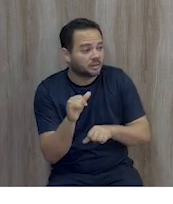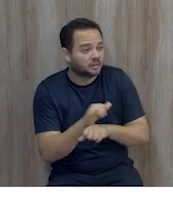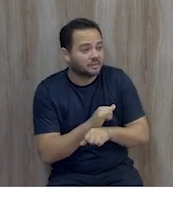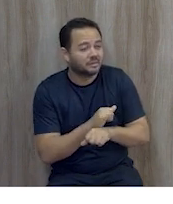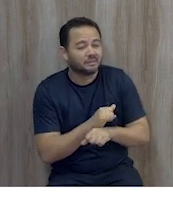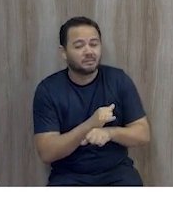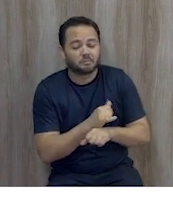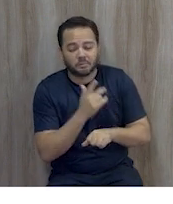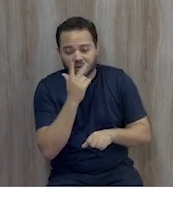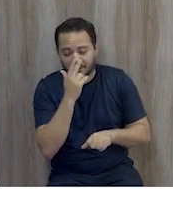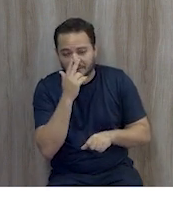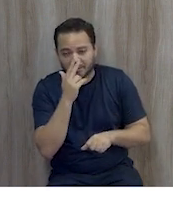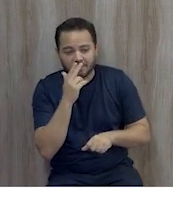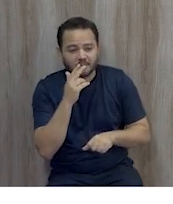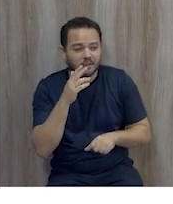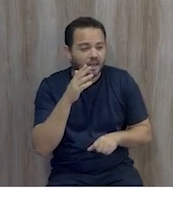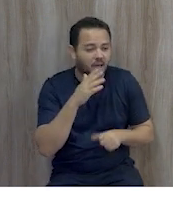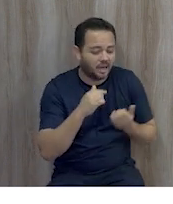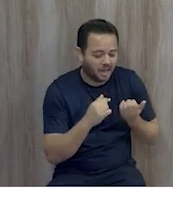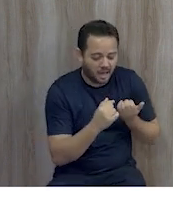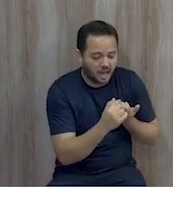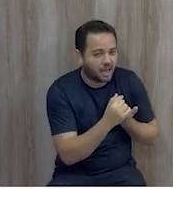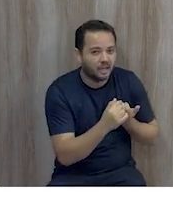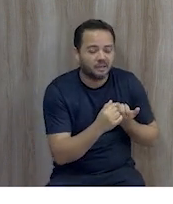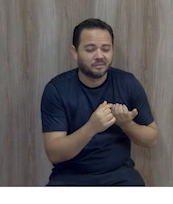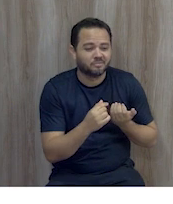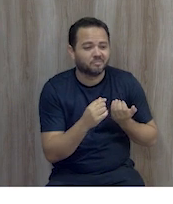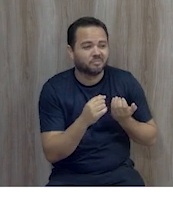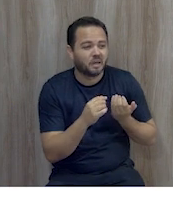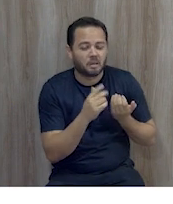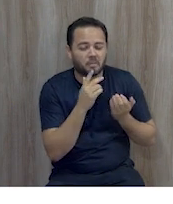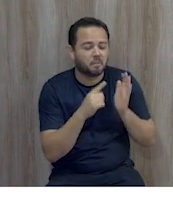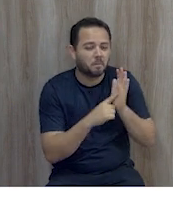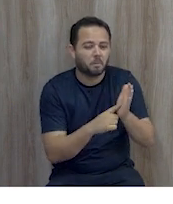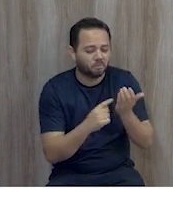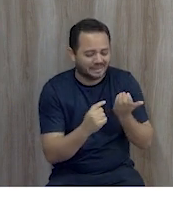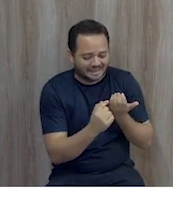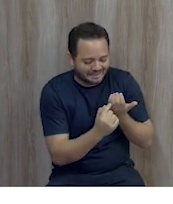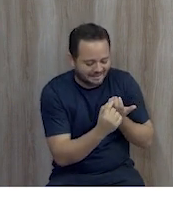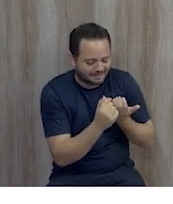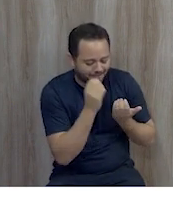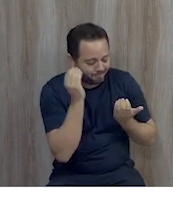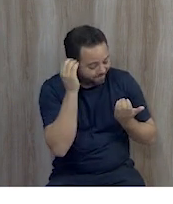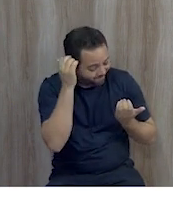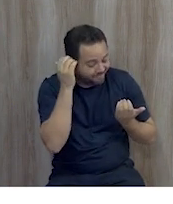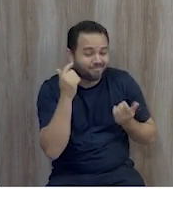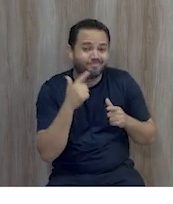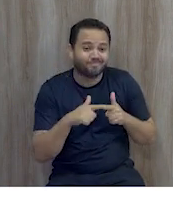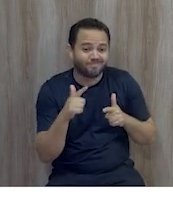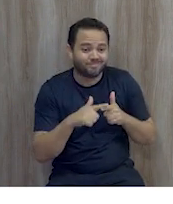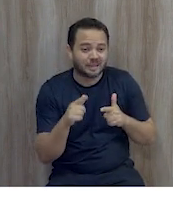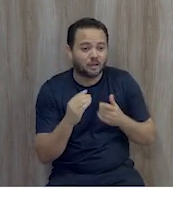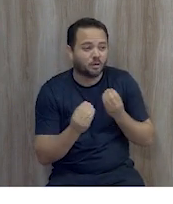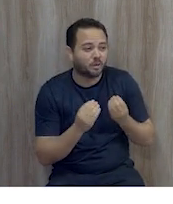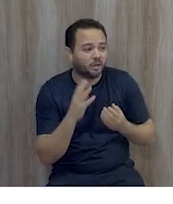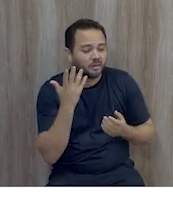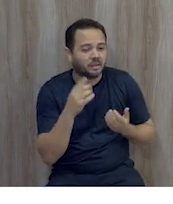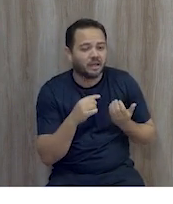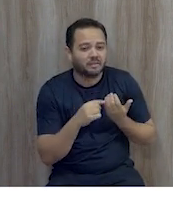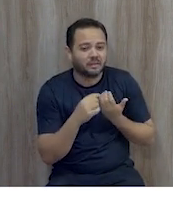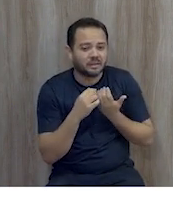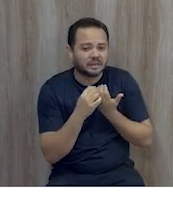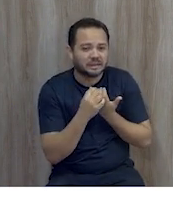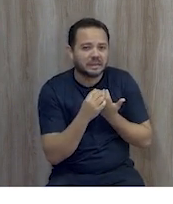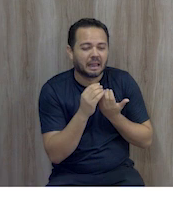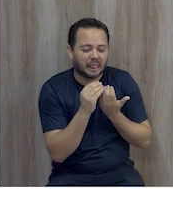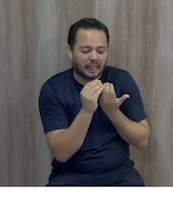deixavam grandes áreas de tecido conjuntivo exposto. Então, o que a gente tinha com bastante frequência? Necrose tecidual,